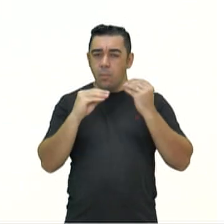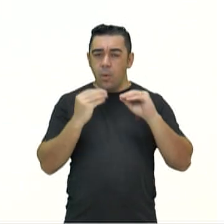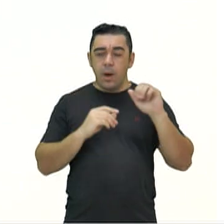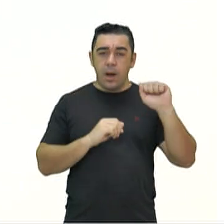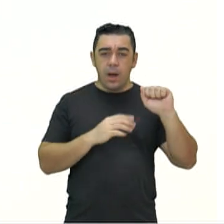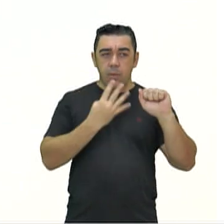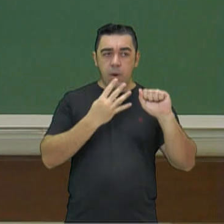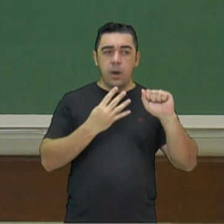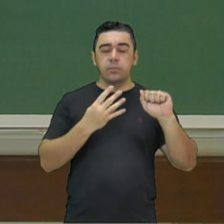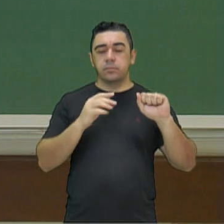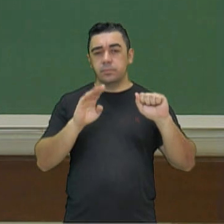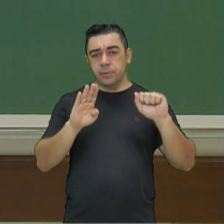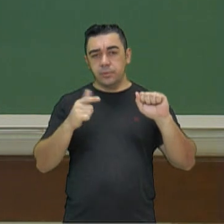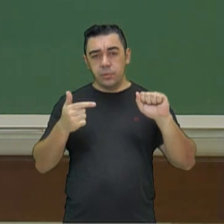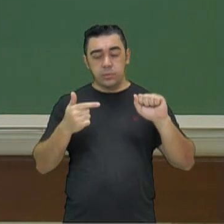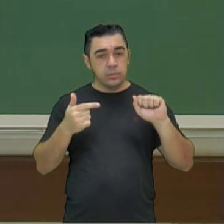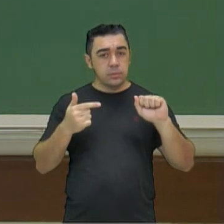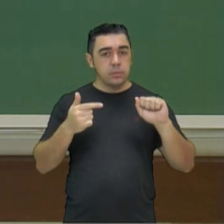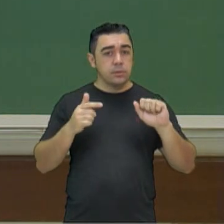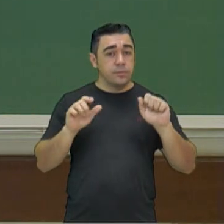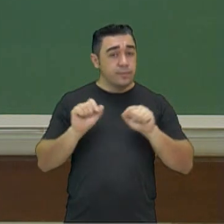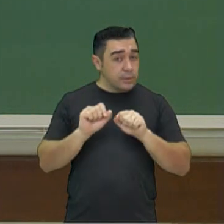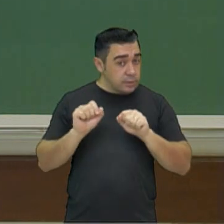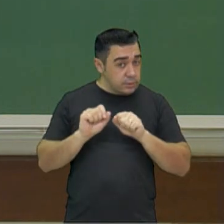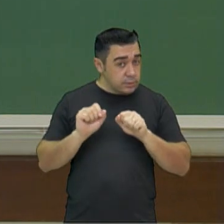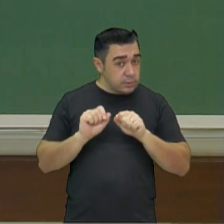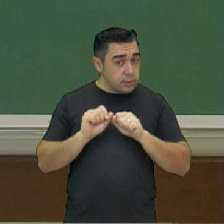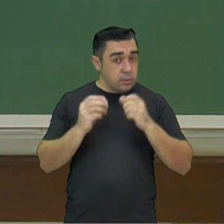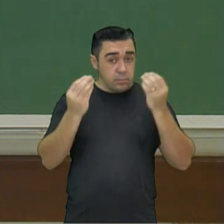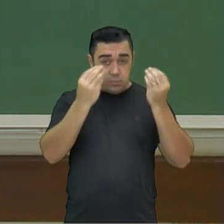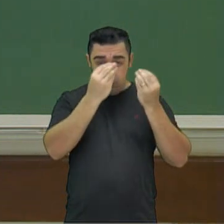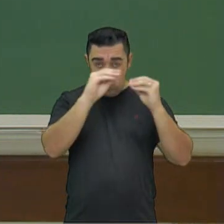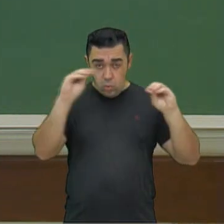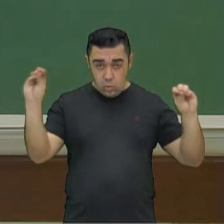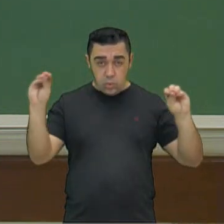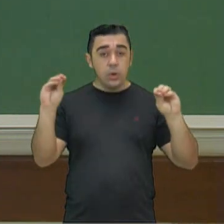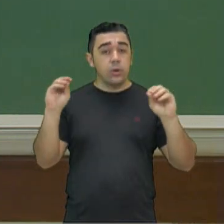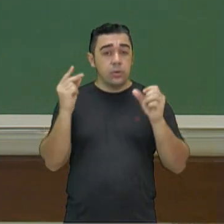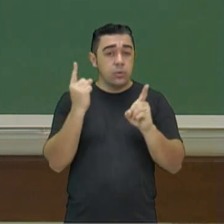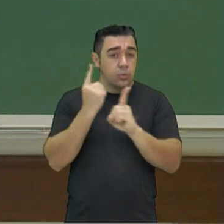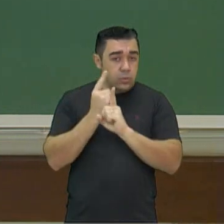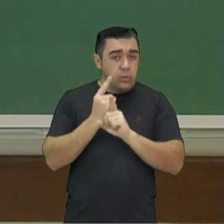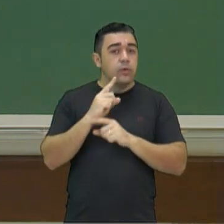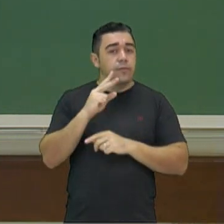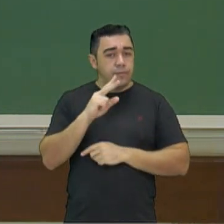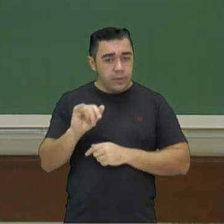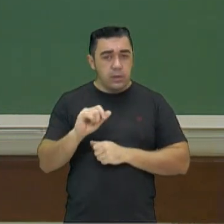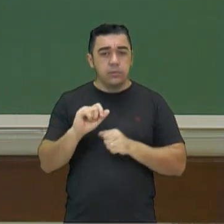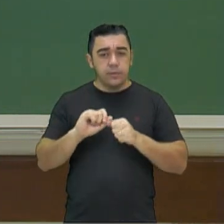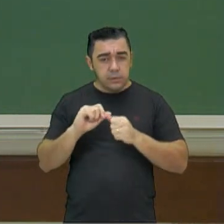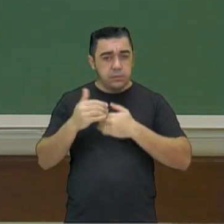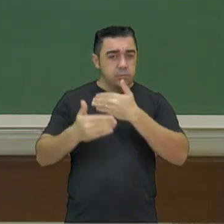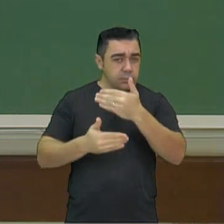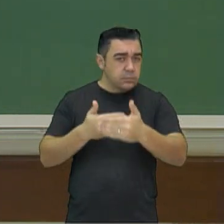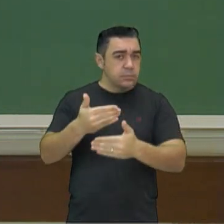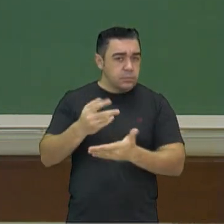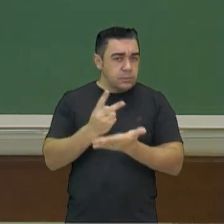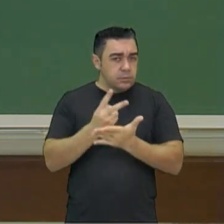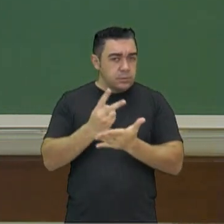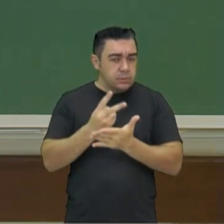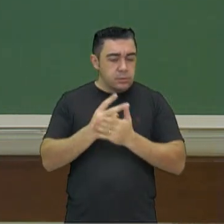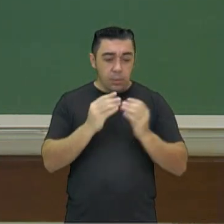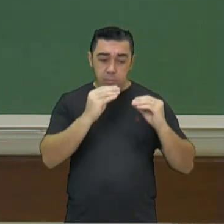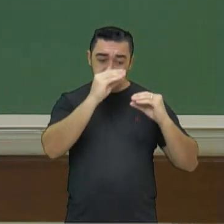ficar perdida. Então, quando vocês estiverem resolvendo, vocês deixam os dados que vocês vão usar no decorrer do exercício sempre